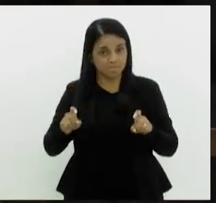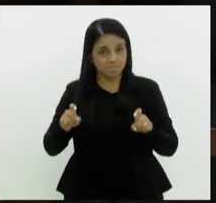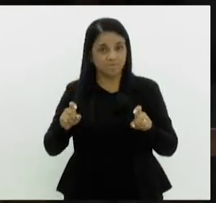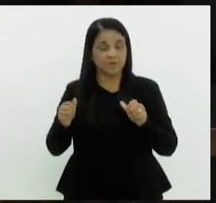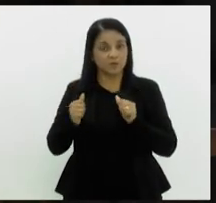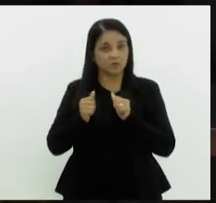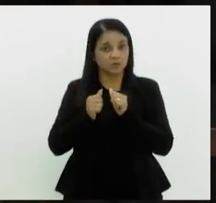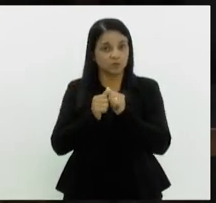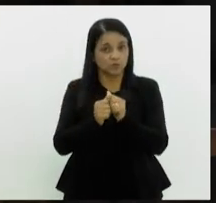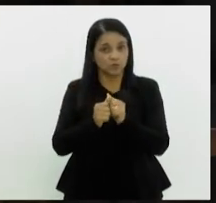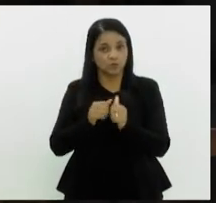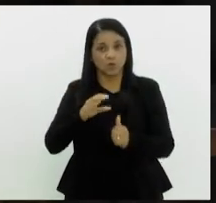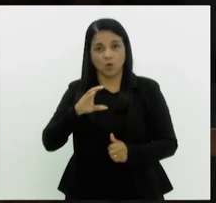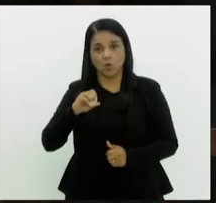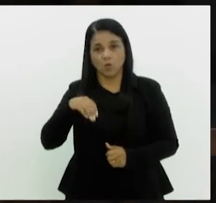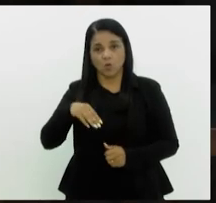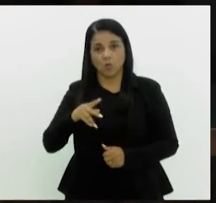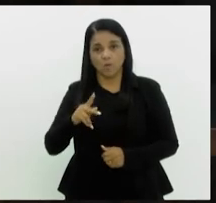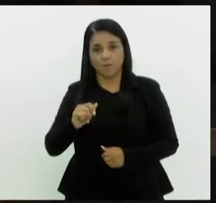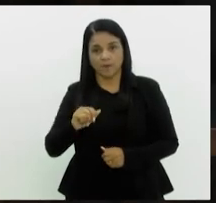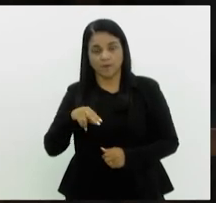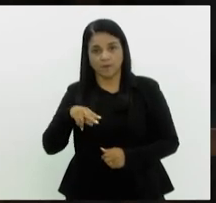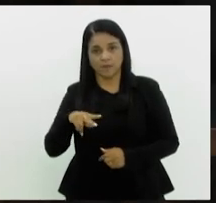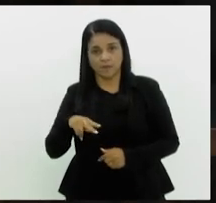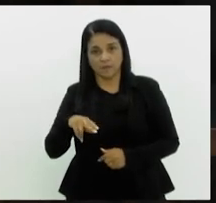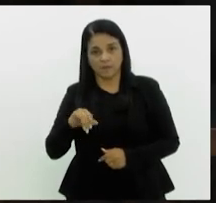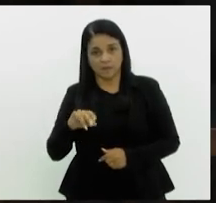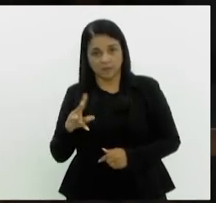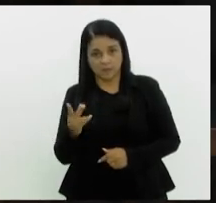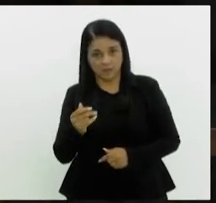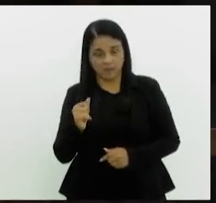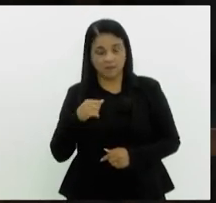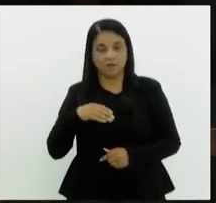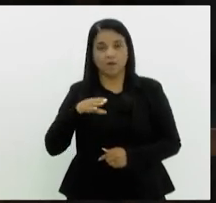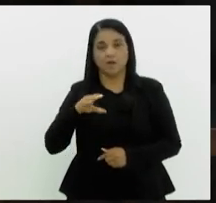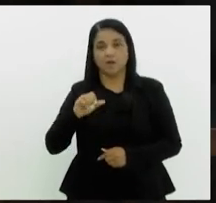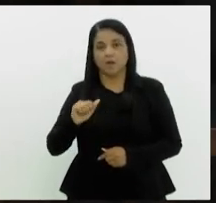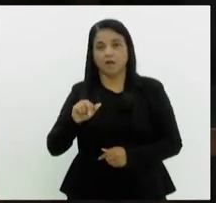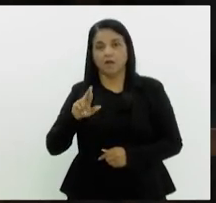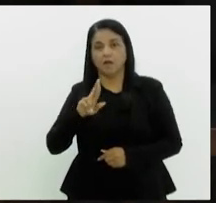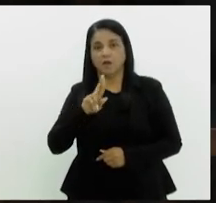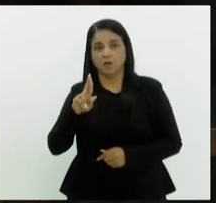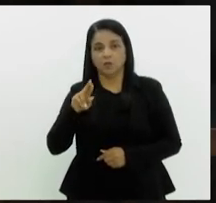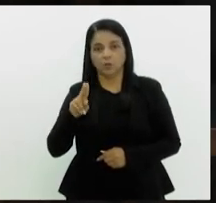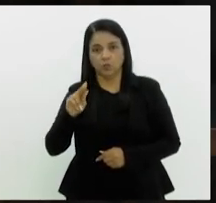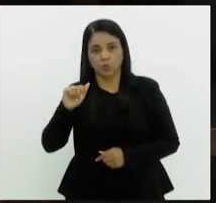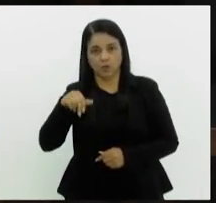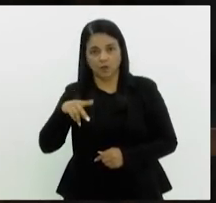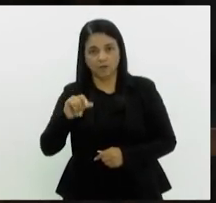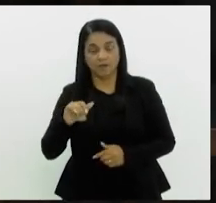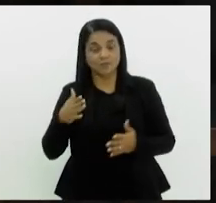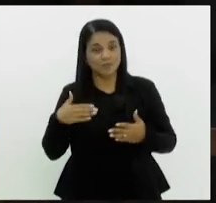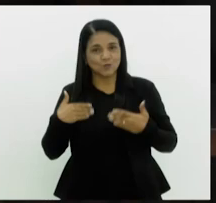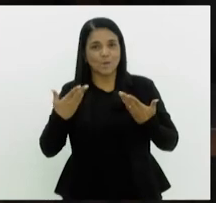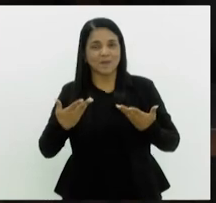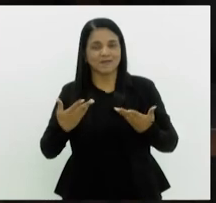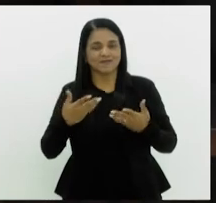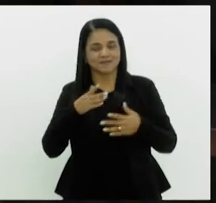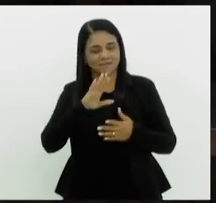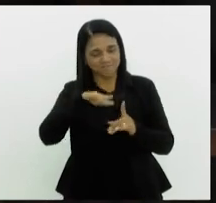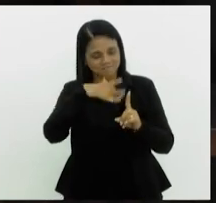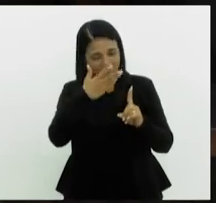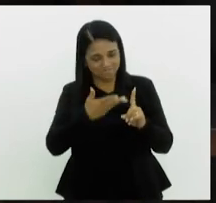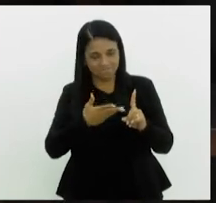Companhia de Aruanda, temos uma homenagem surpresa para a nossa querida Helena Teodoro. Então,